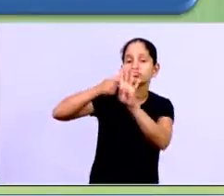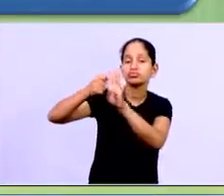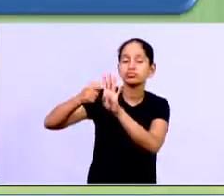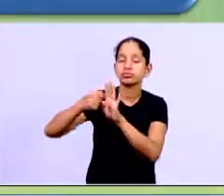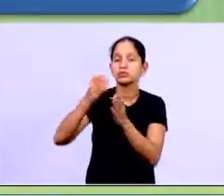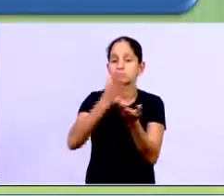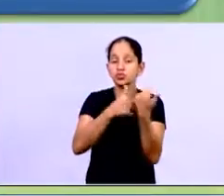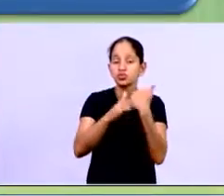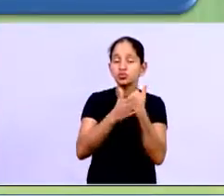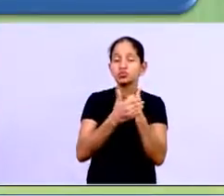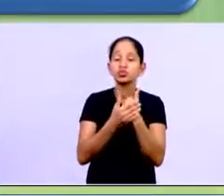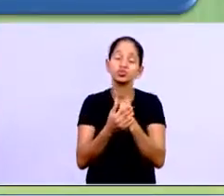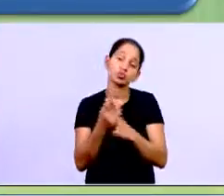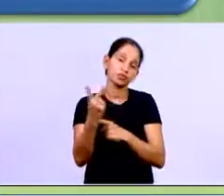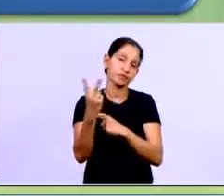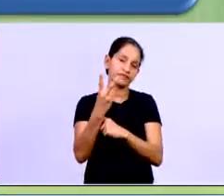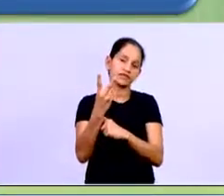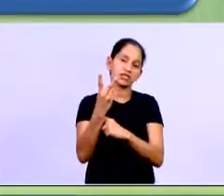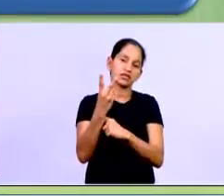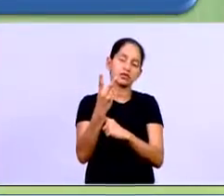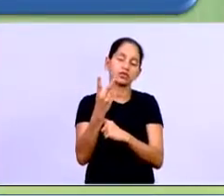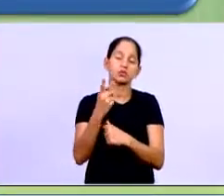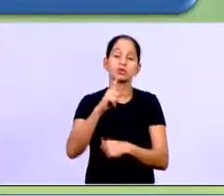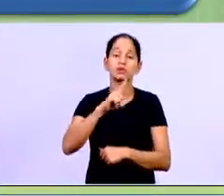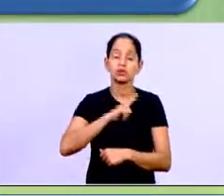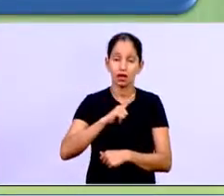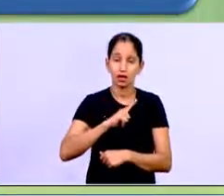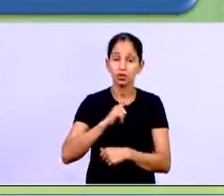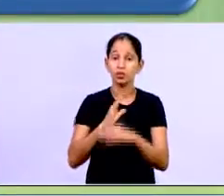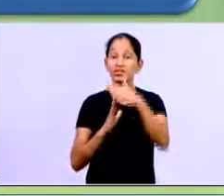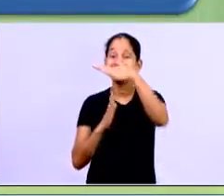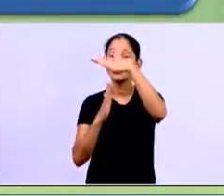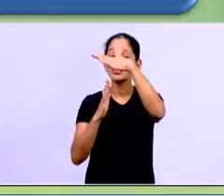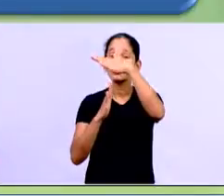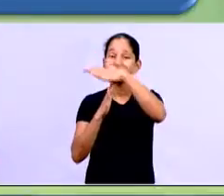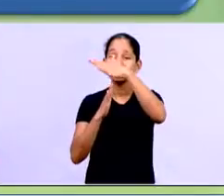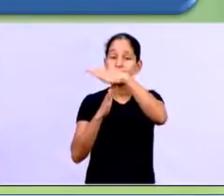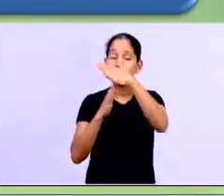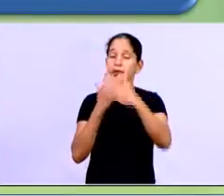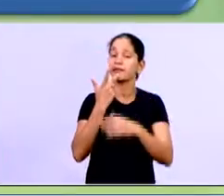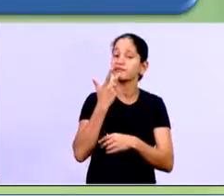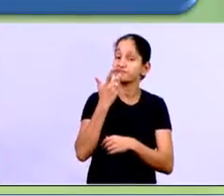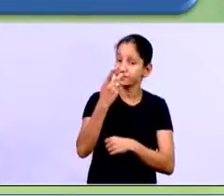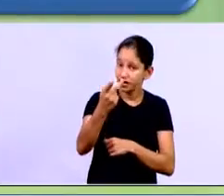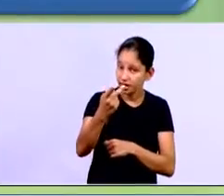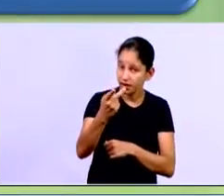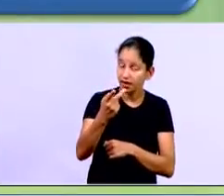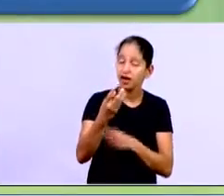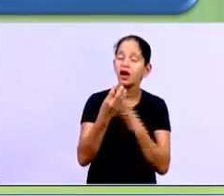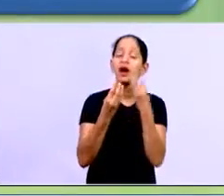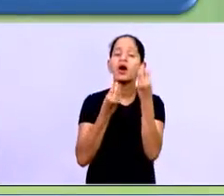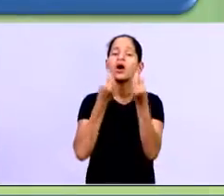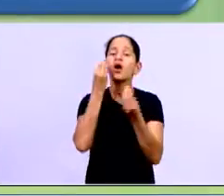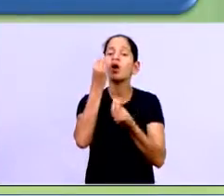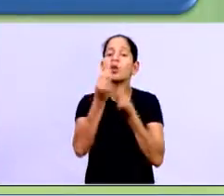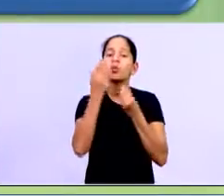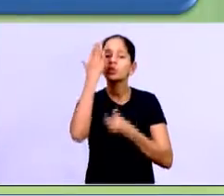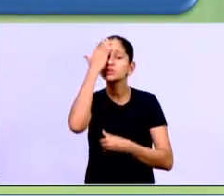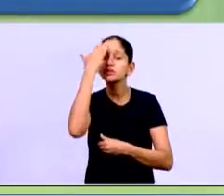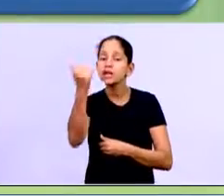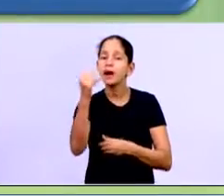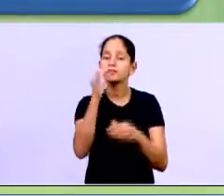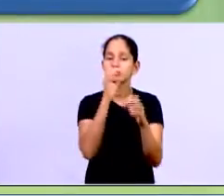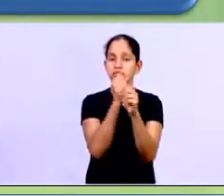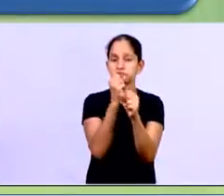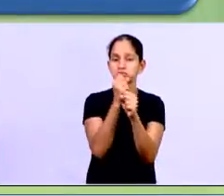envolvido no financiamento. Essa informação final está dizendo aqui. Como é que eu vou saber, então? Como é que eu vou calcular